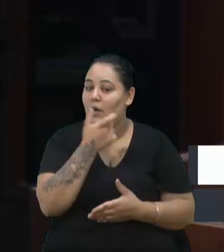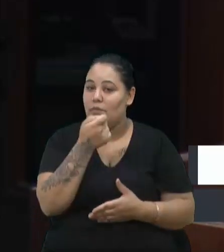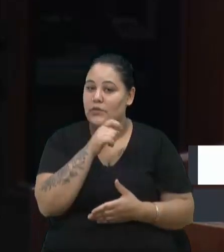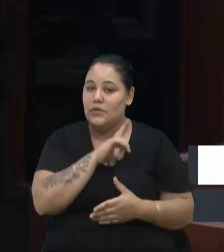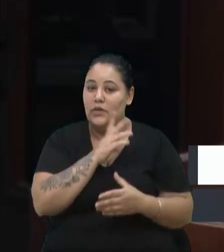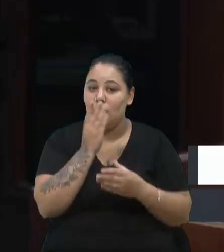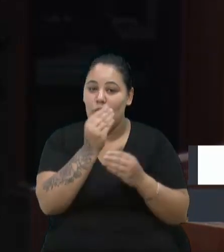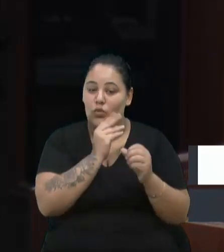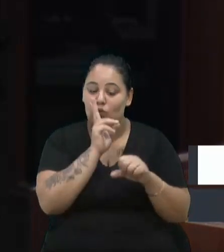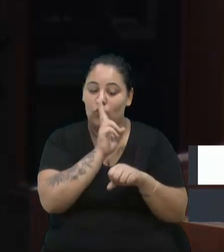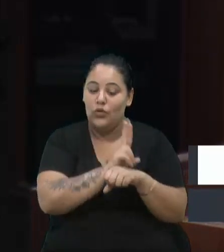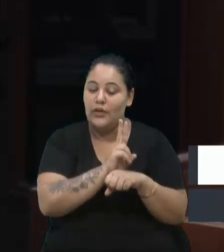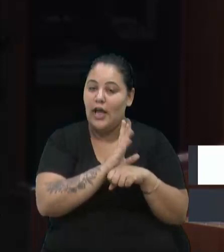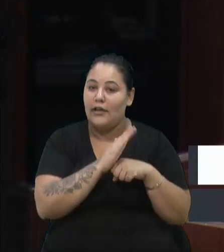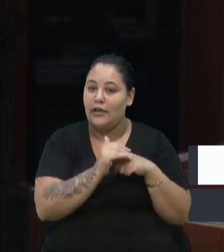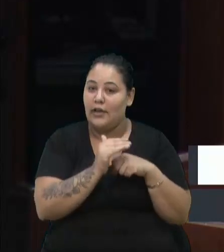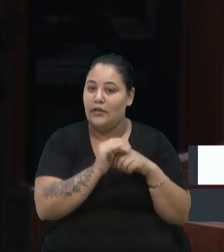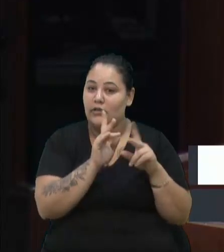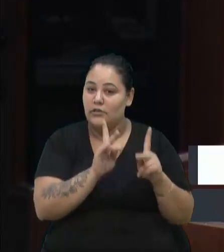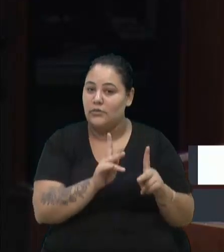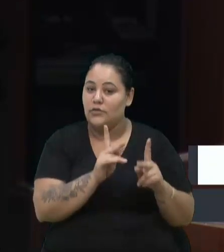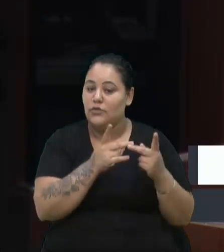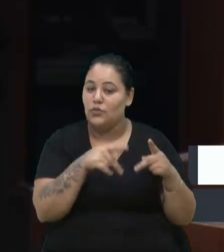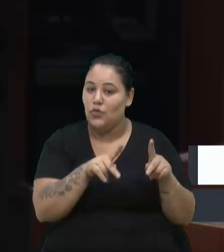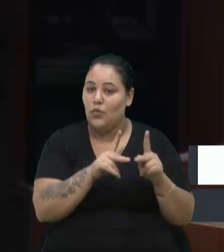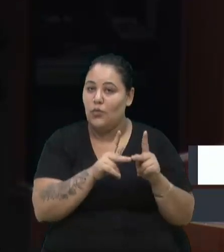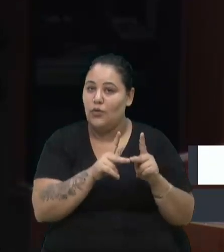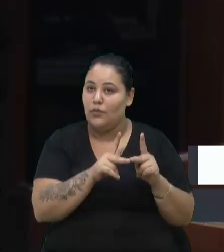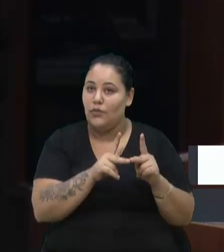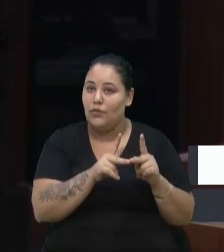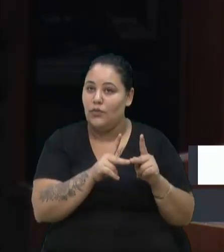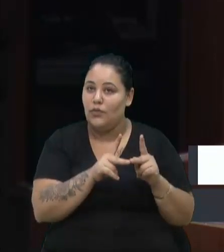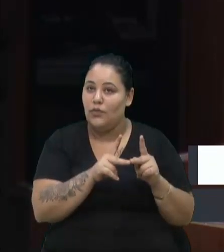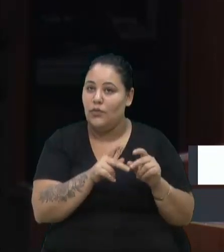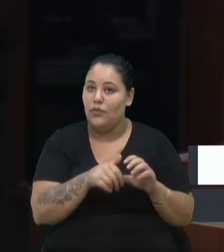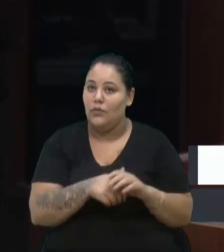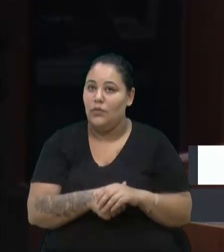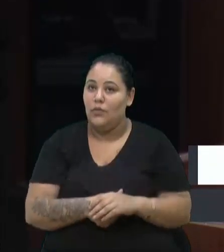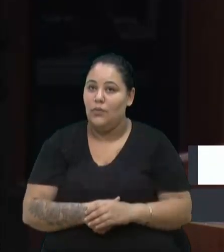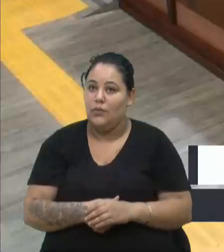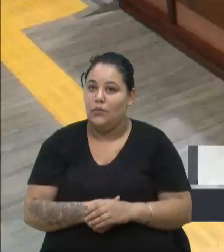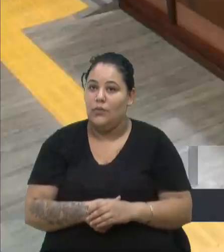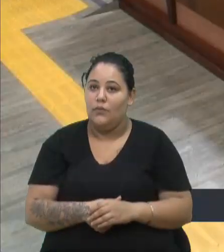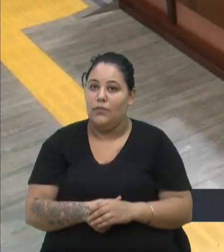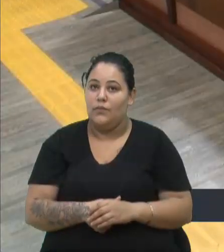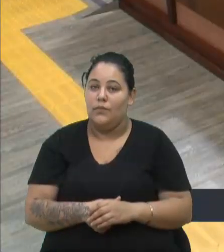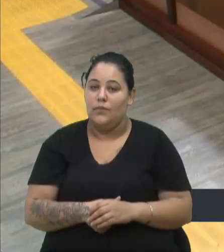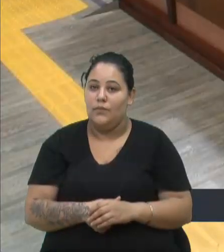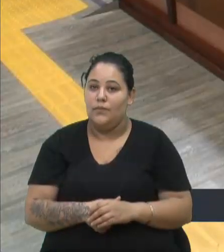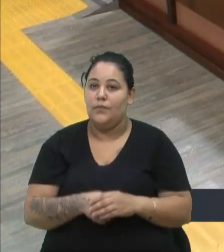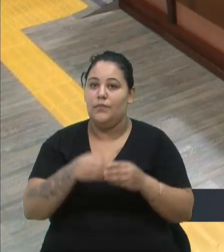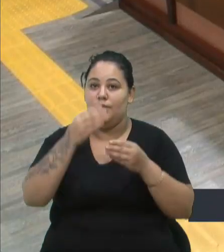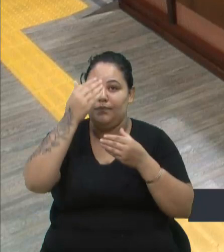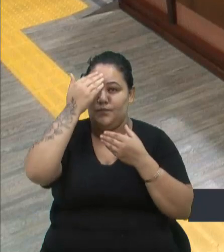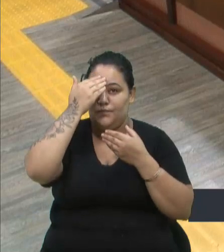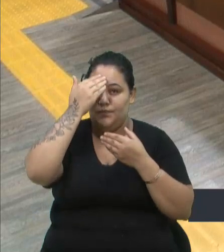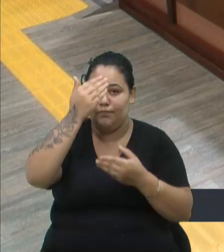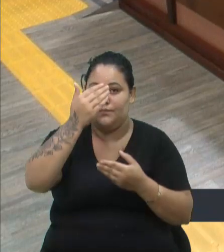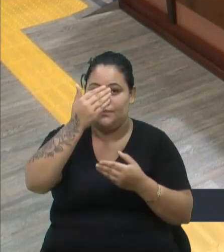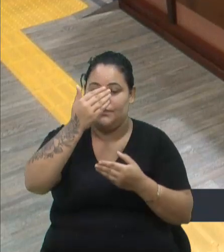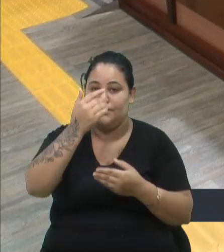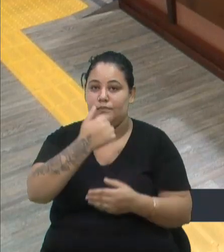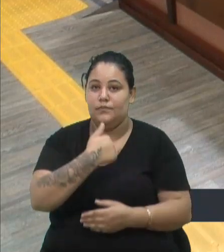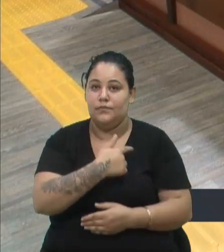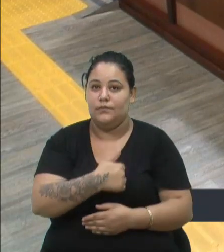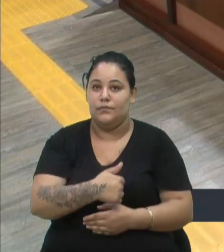carinho com esse público que nos sustenta hoje. Vereador Bressal. Obrigado, vereador Zanquim. Olha, é uma aula